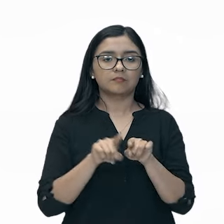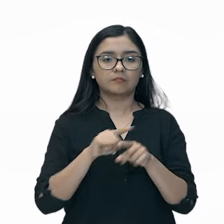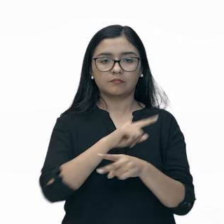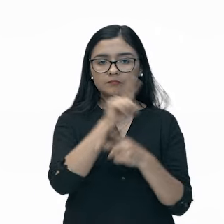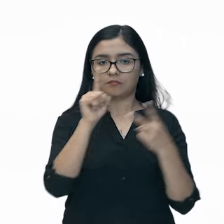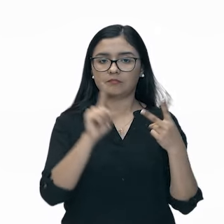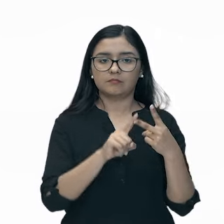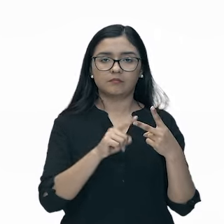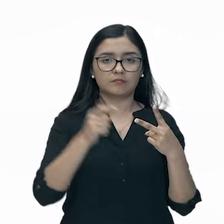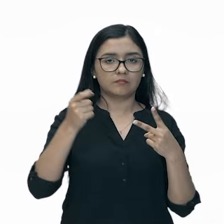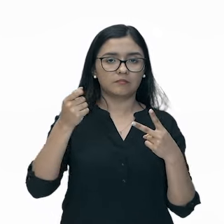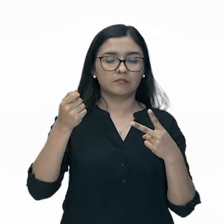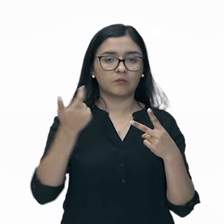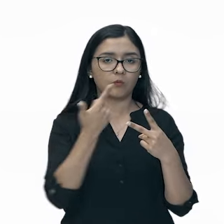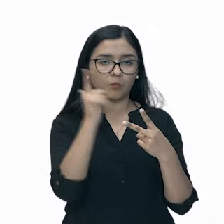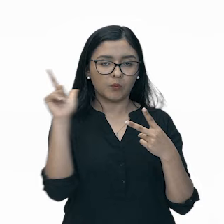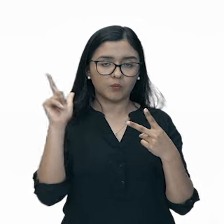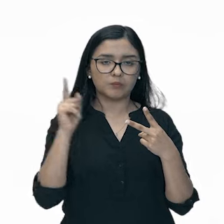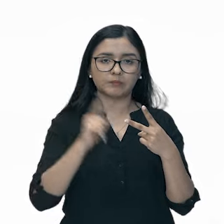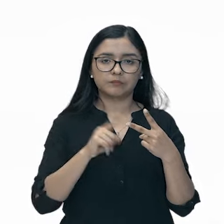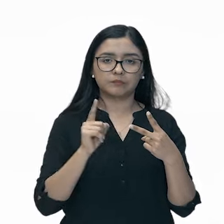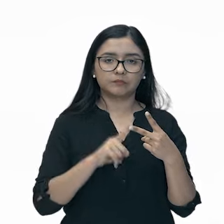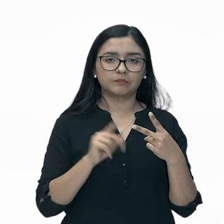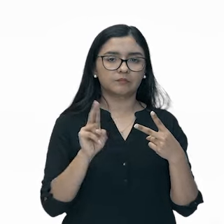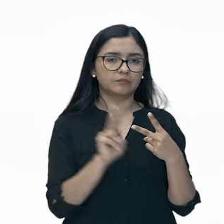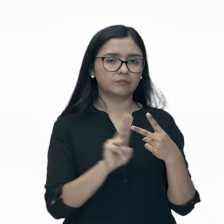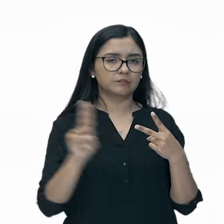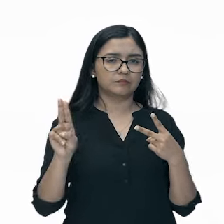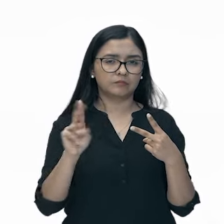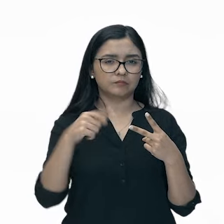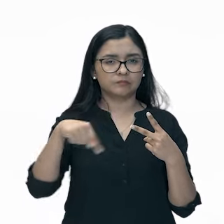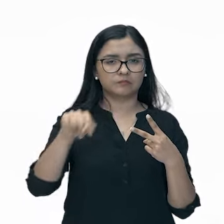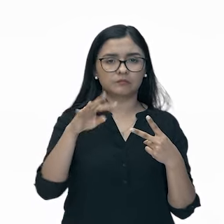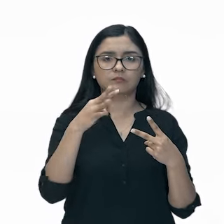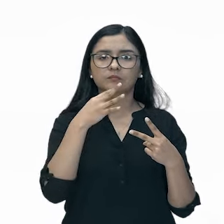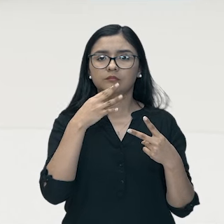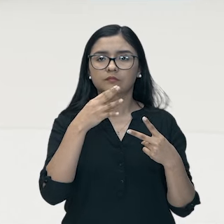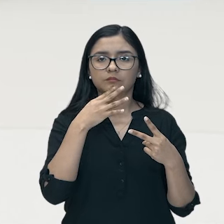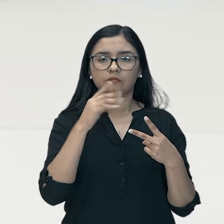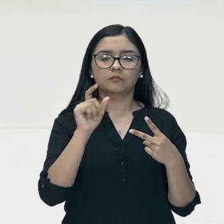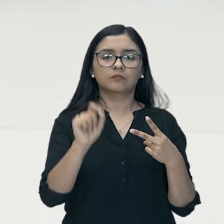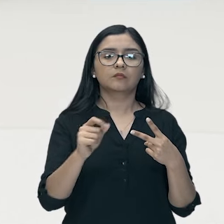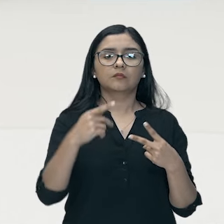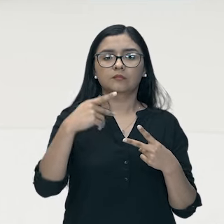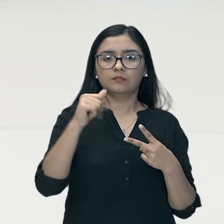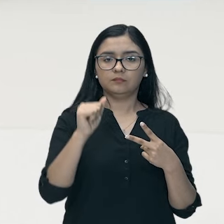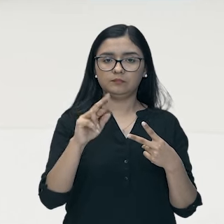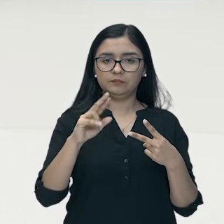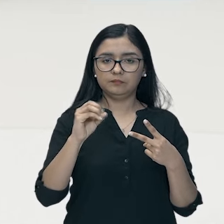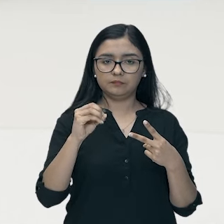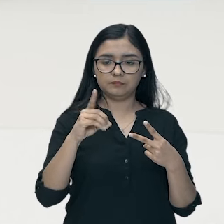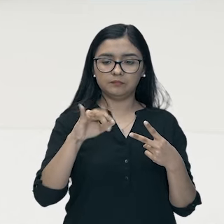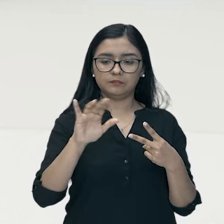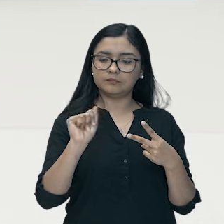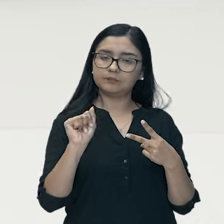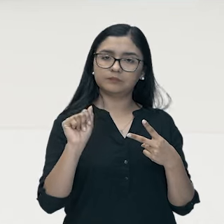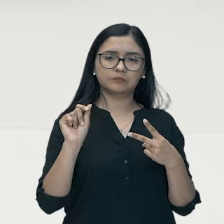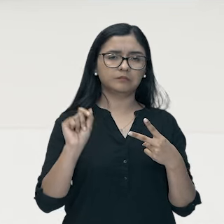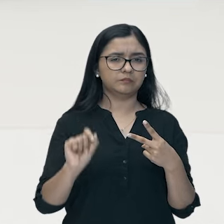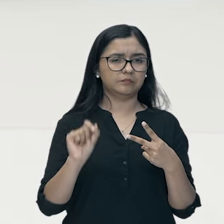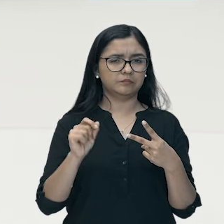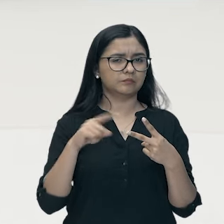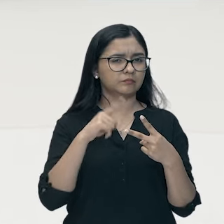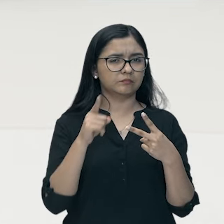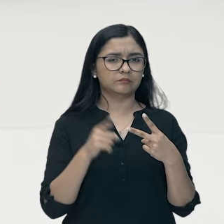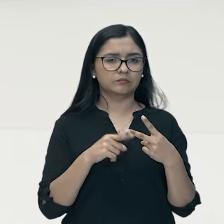outro procedimento inclusive é um nome muito conhecido por vocês que é a paródia professora eu conheço